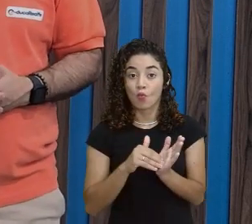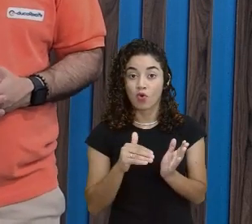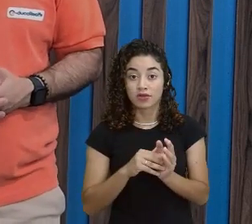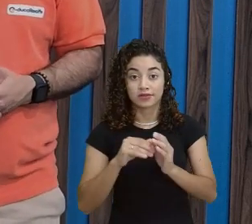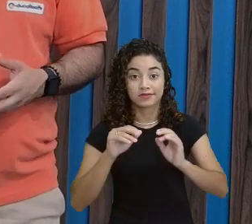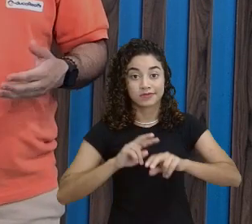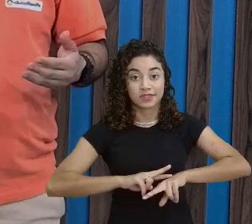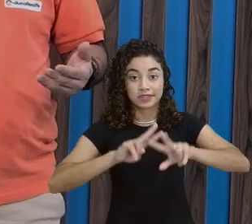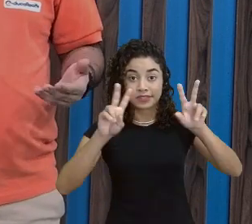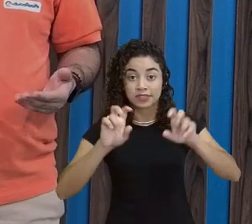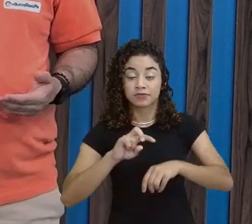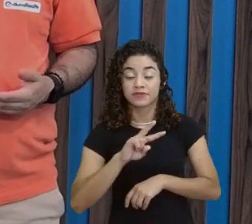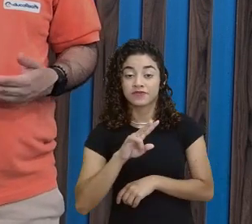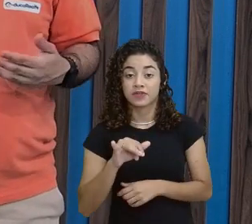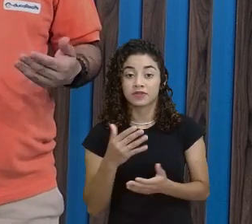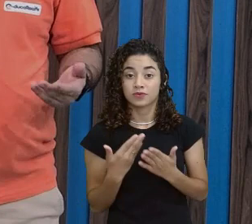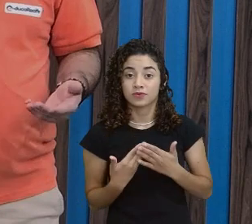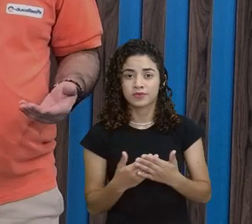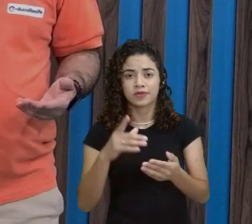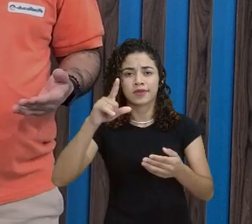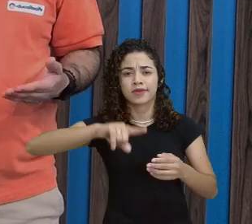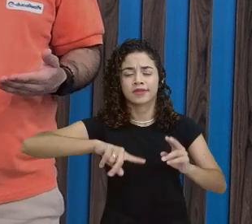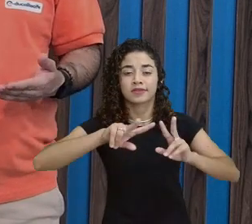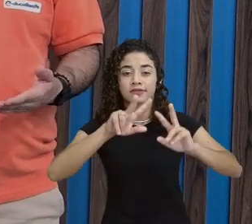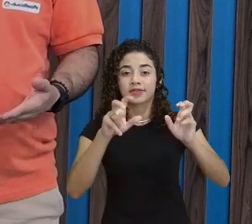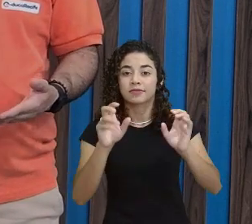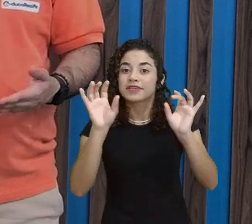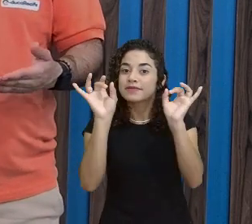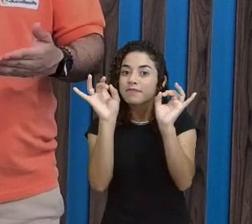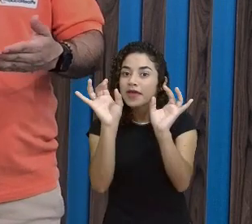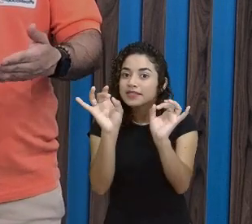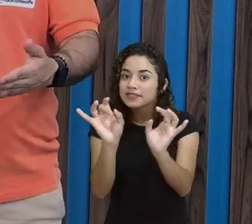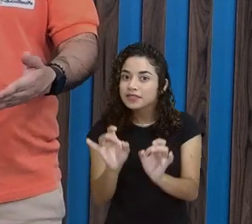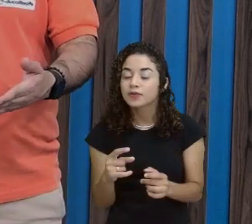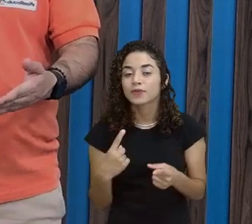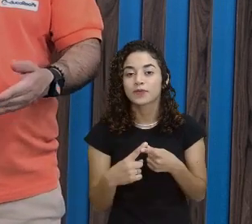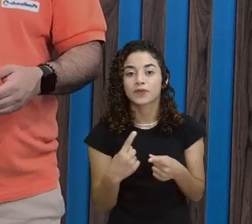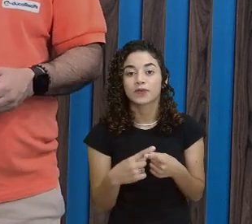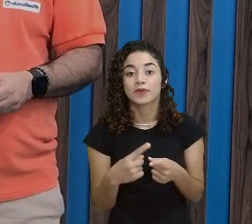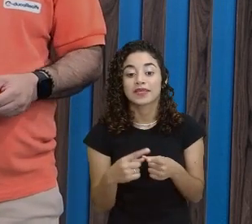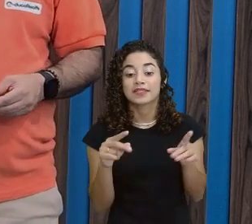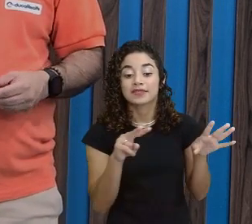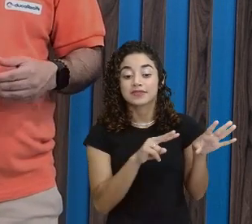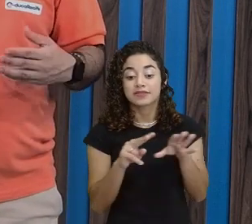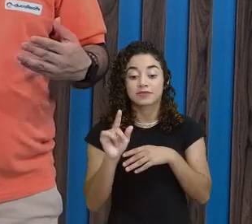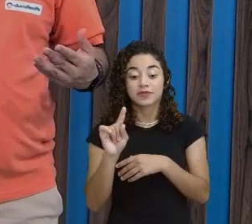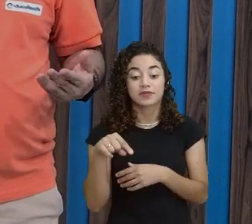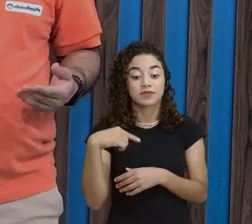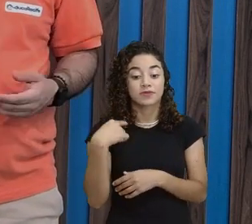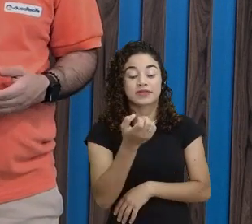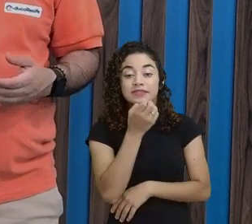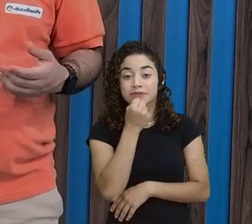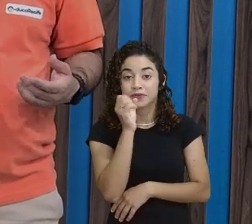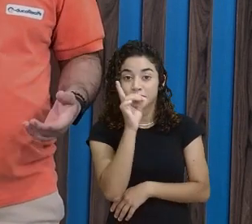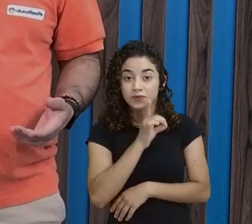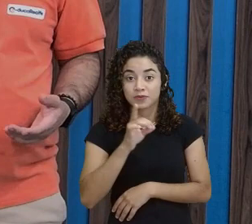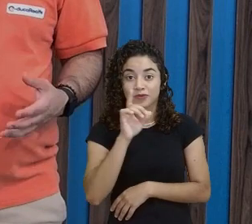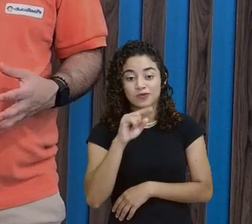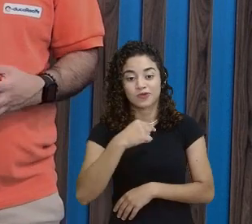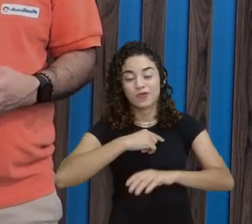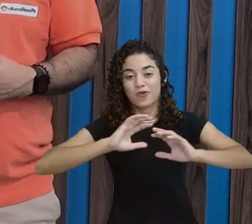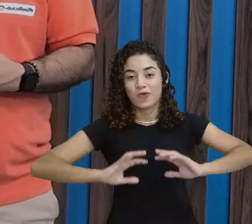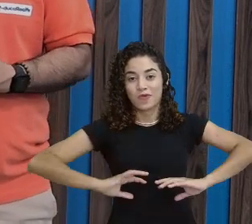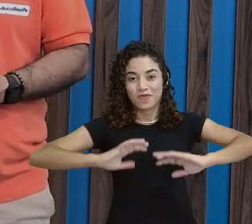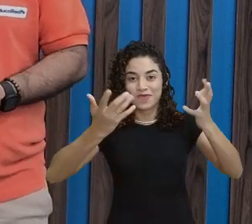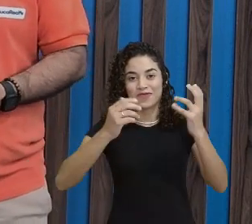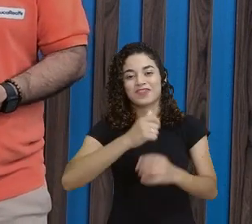gente trabalhar. E será um tema especial, porque próximo final de semana nós estaremos comemorando